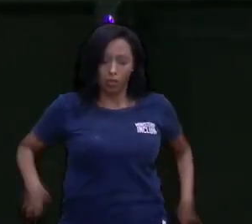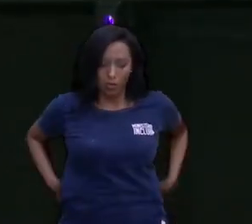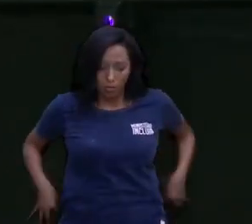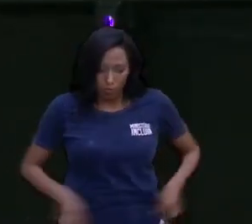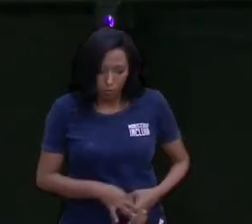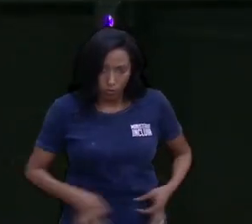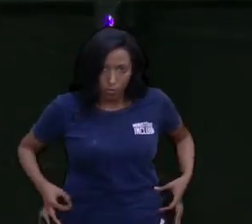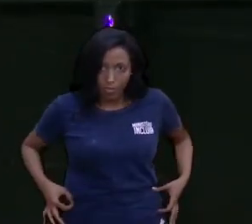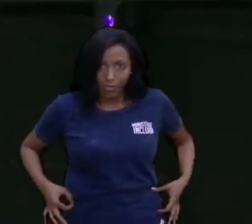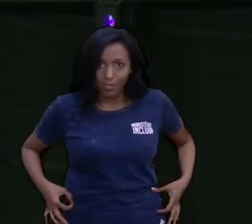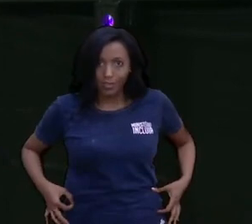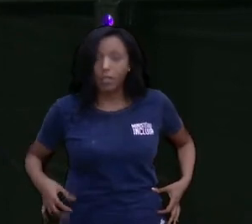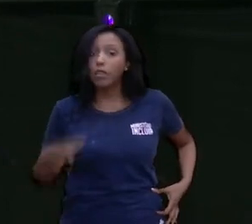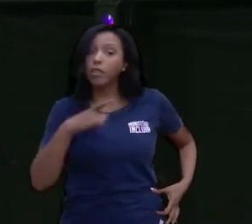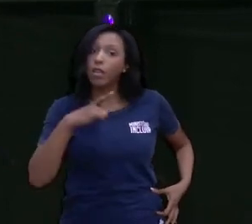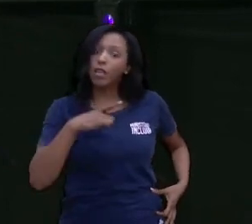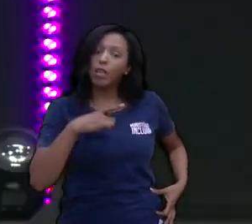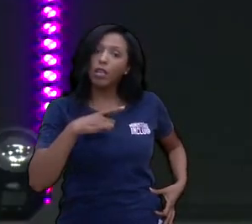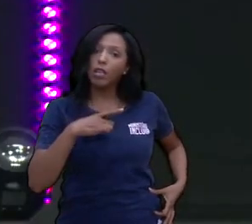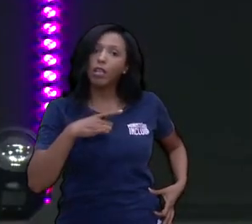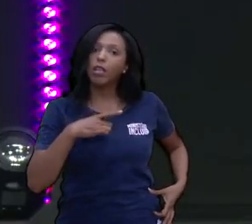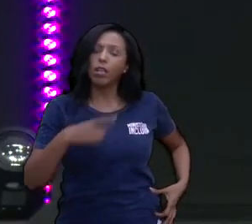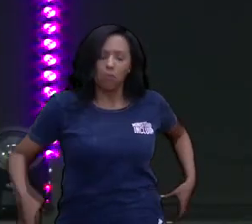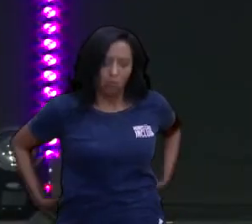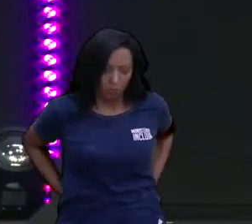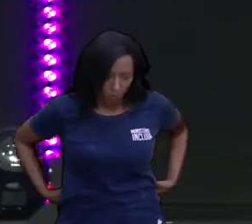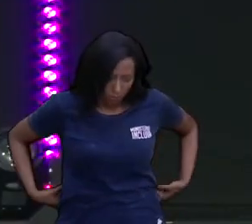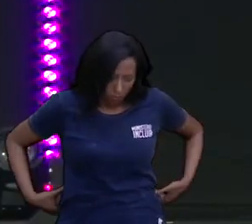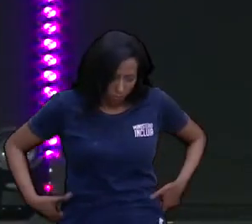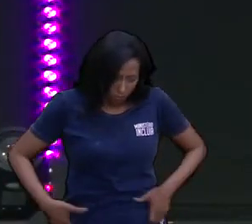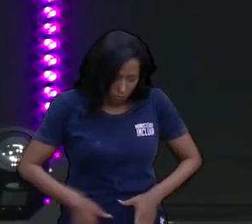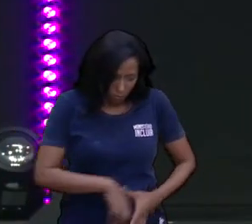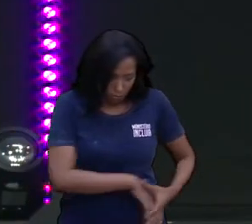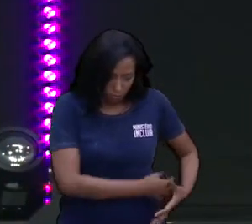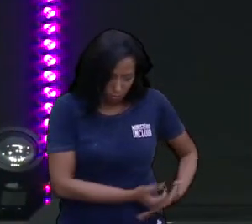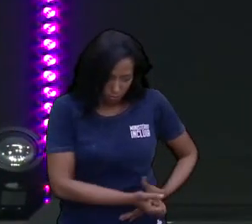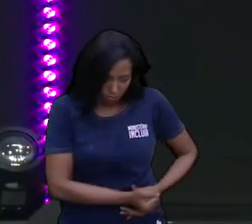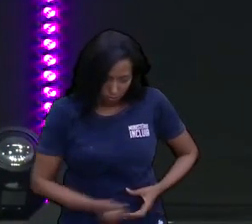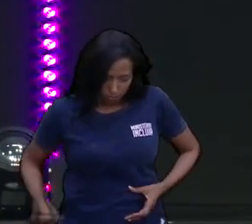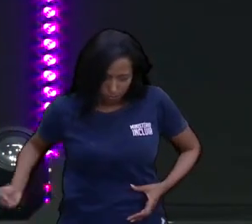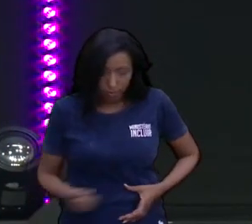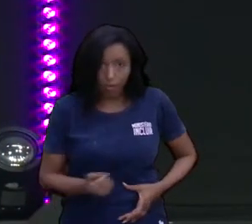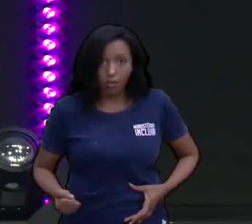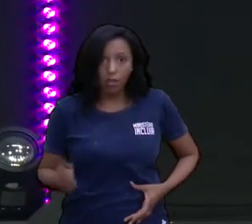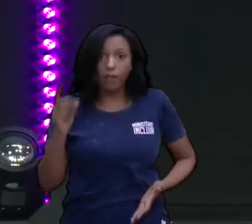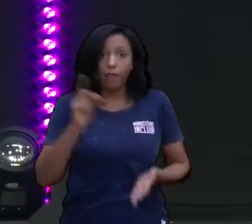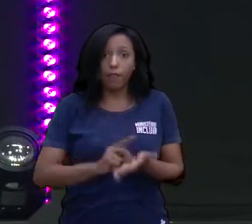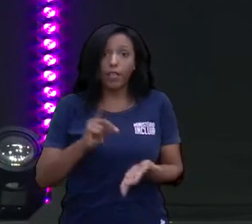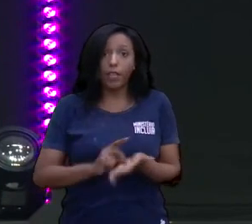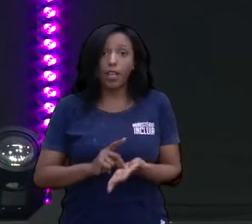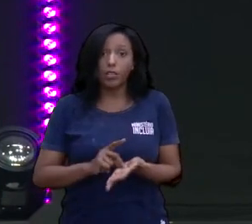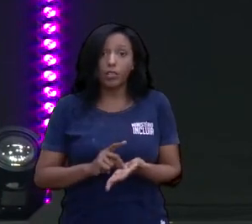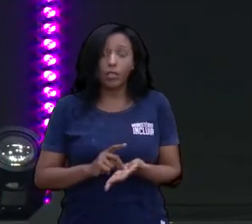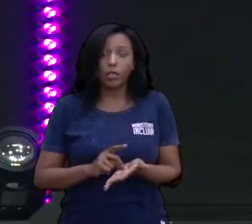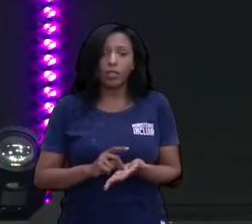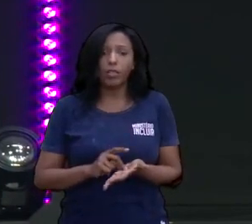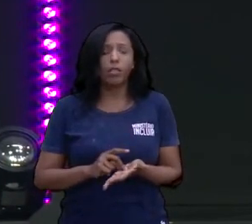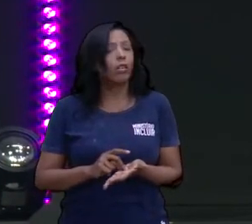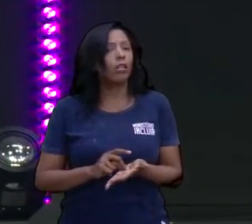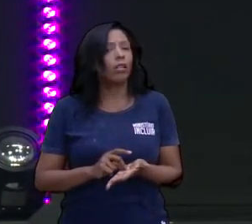olha hoje o cinto da Verdade que que tá dizendo Ei se você não quer ser verdadeiro Nem começa